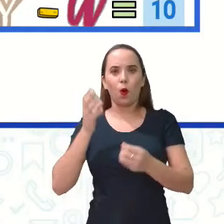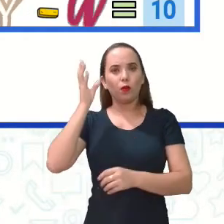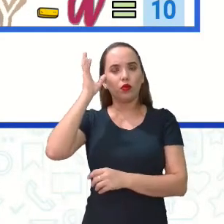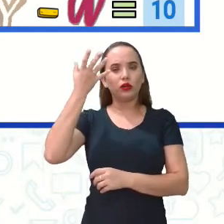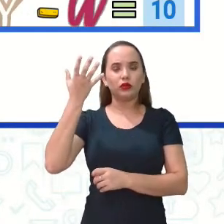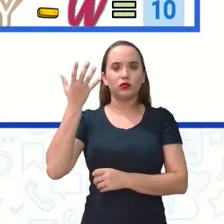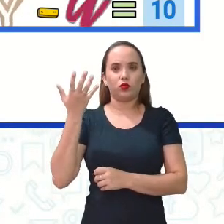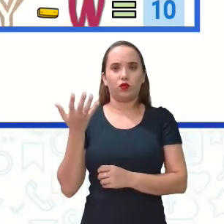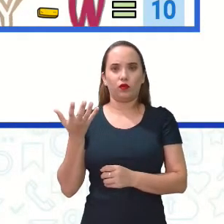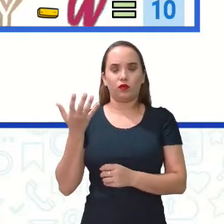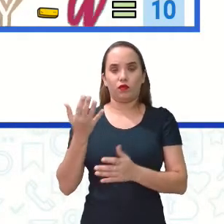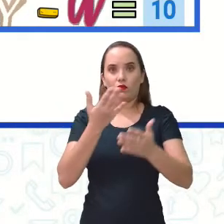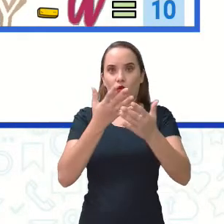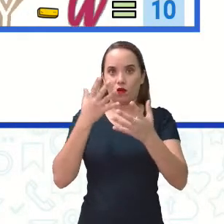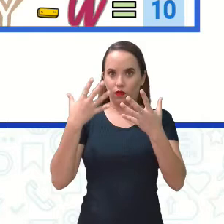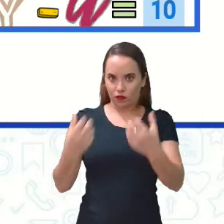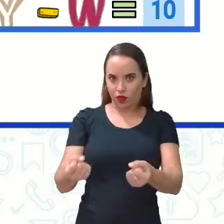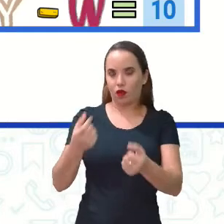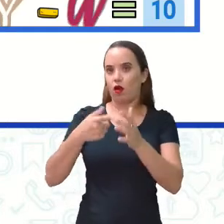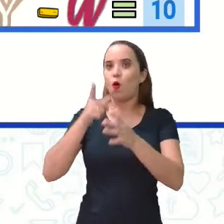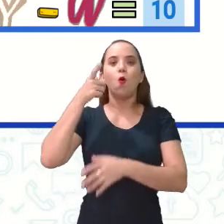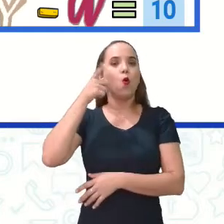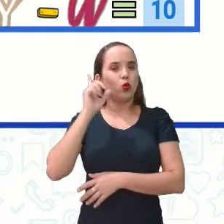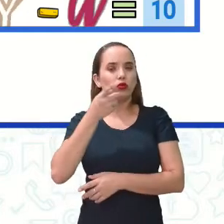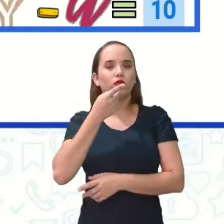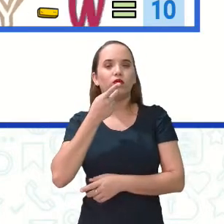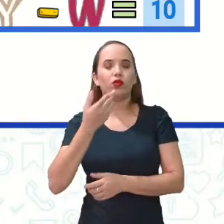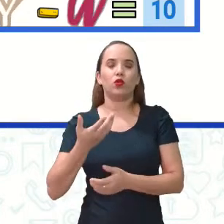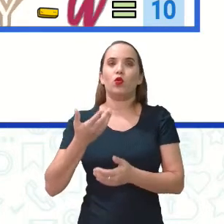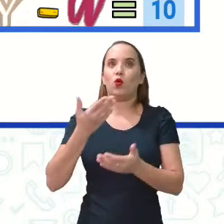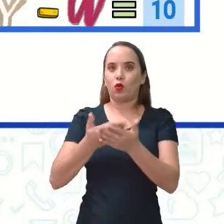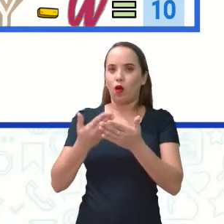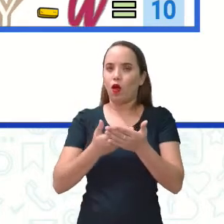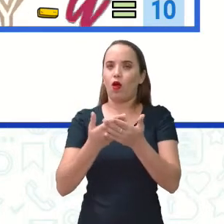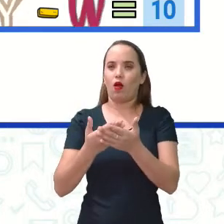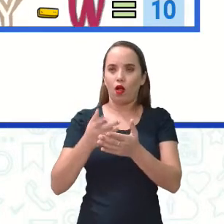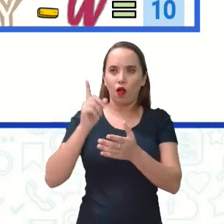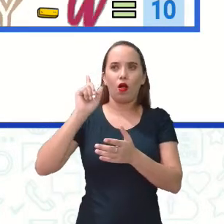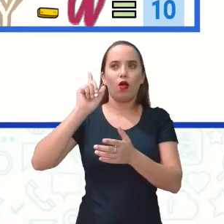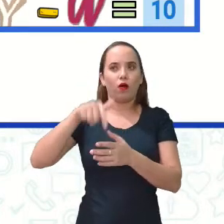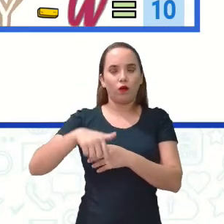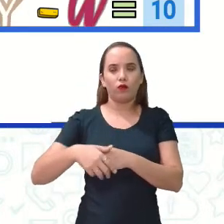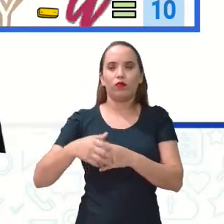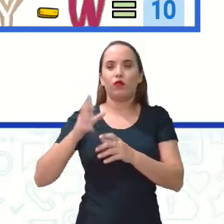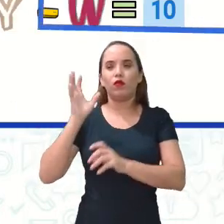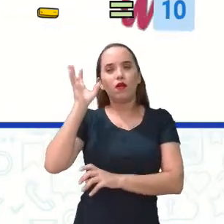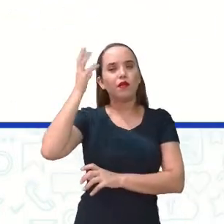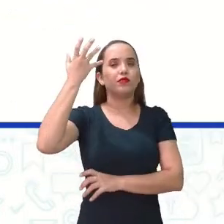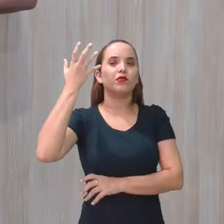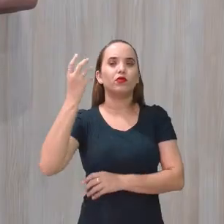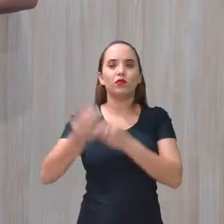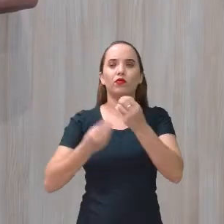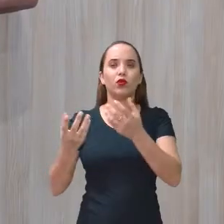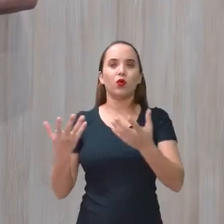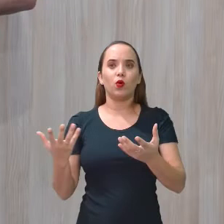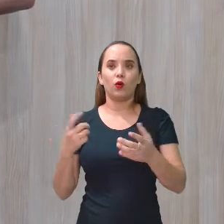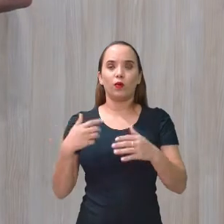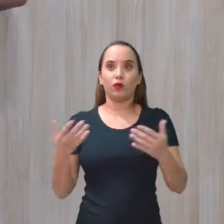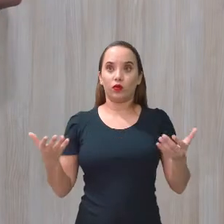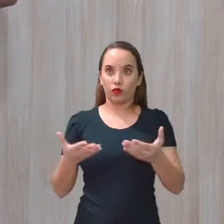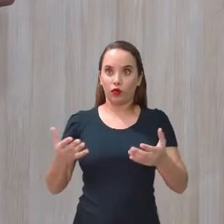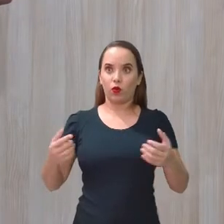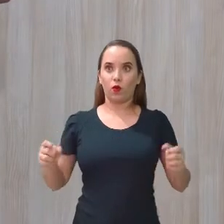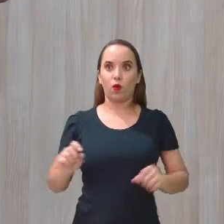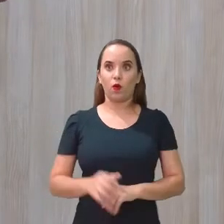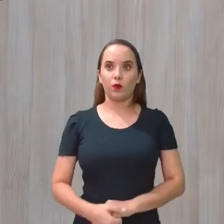disse, vamos aprender a resolver uma equação, como é que nessa aula seguinte a gente já tem que resolver 2 equações ao mesmo tempo,